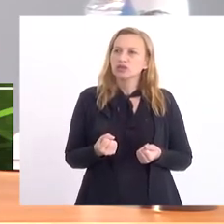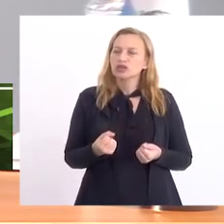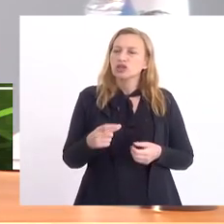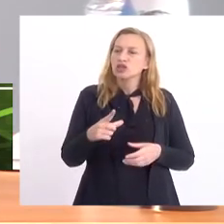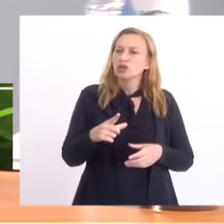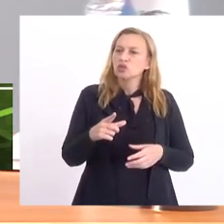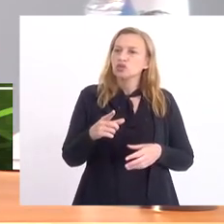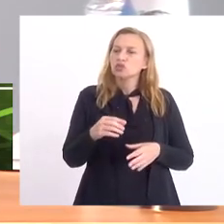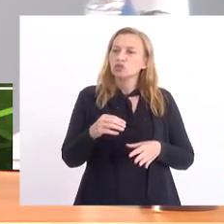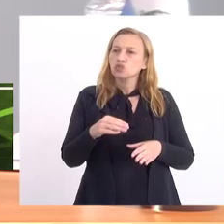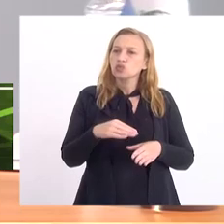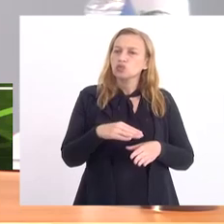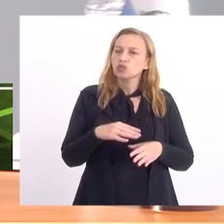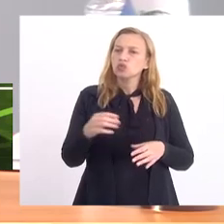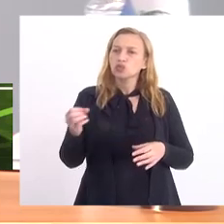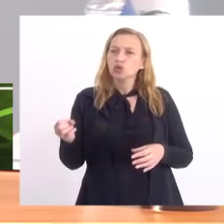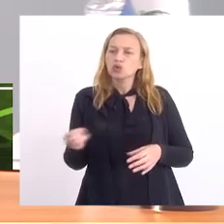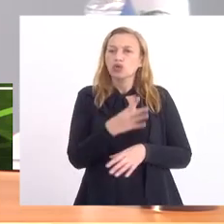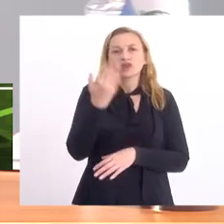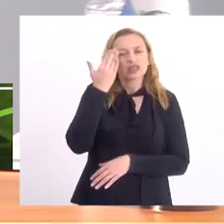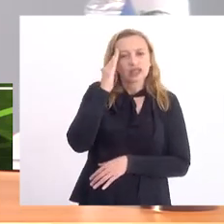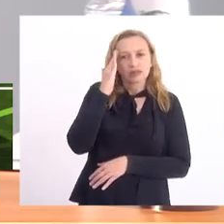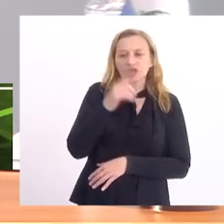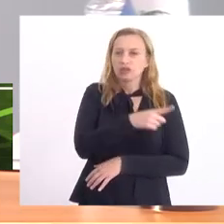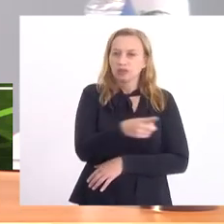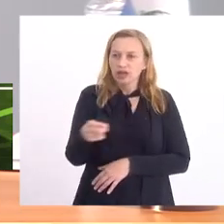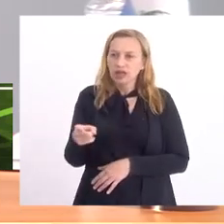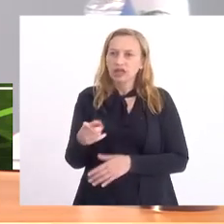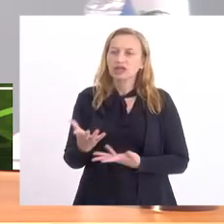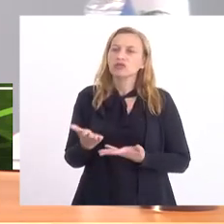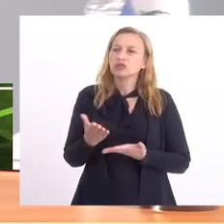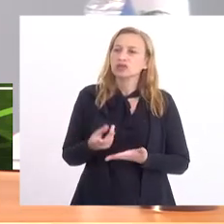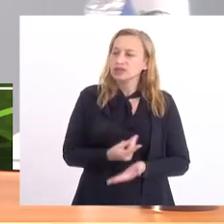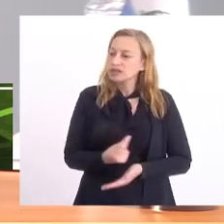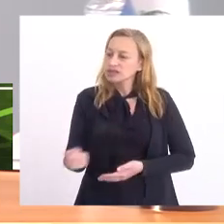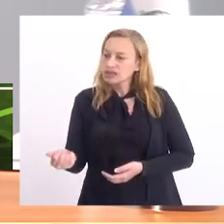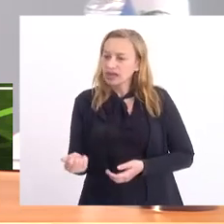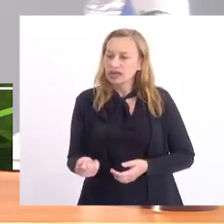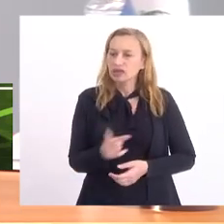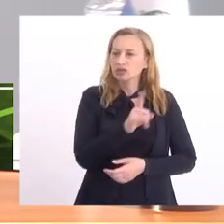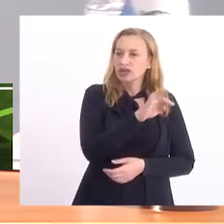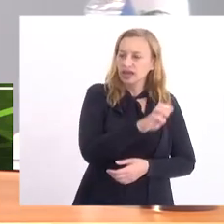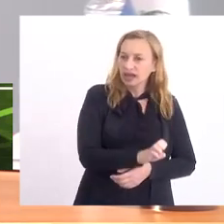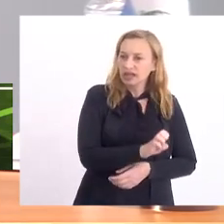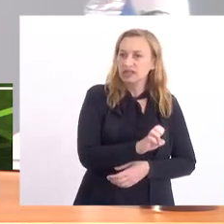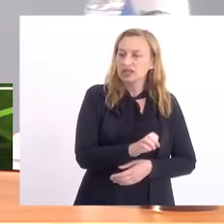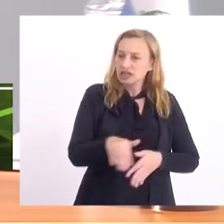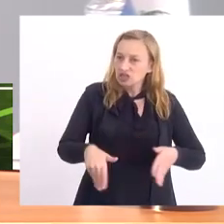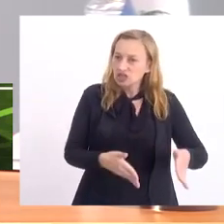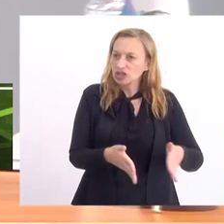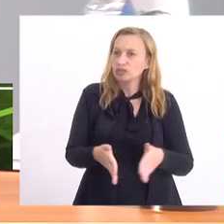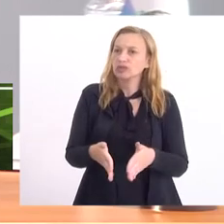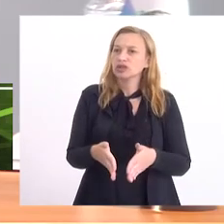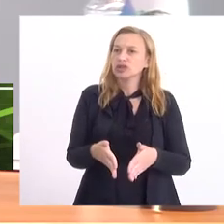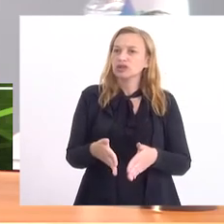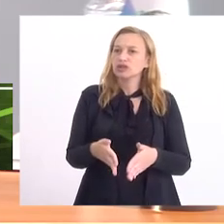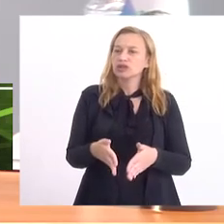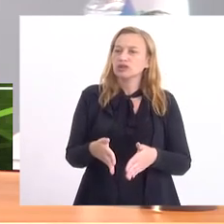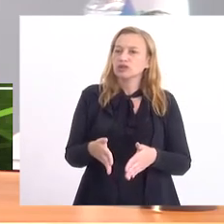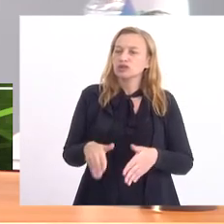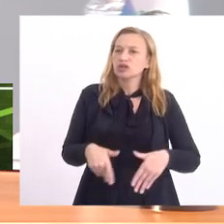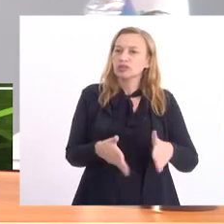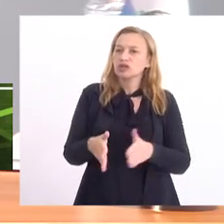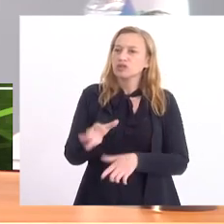nova consciência para eles, para que eles, quando saírem do Degase, eles caminhem na